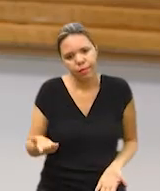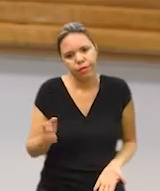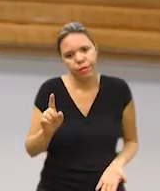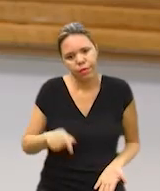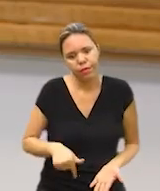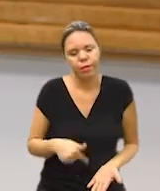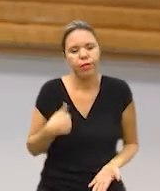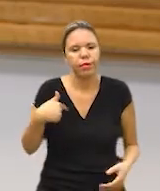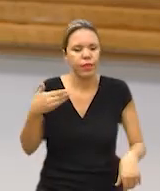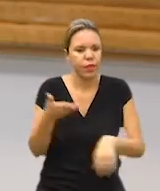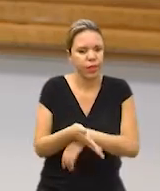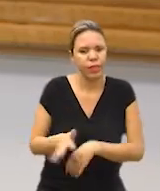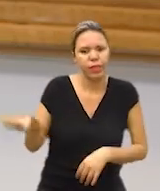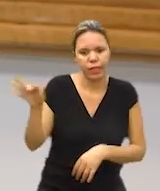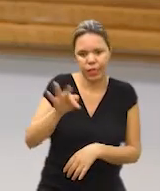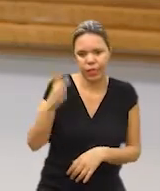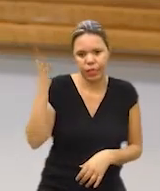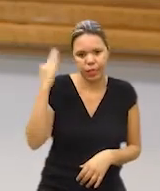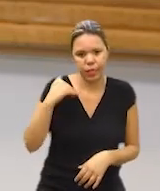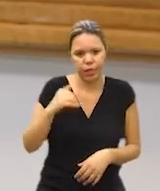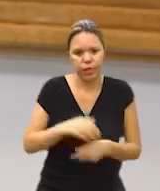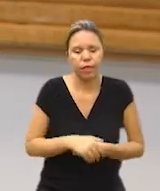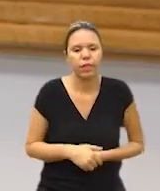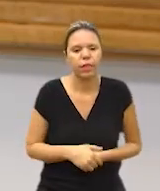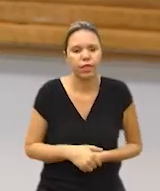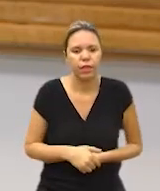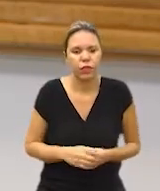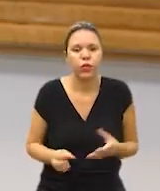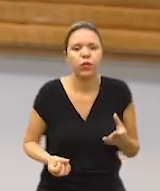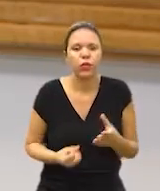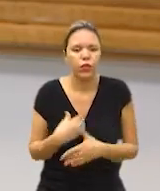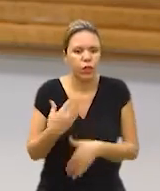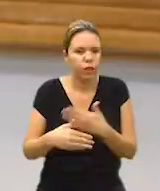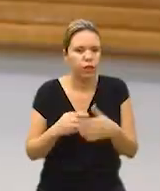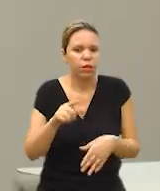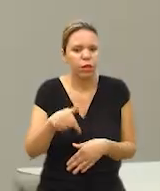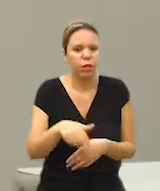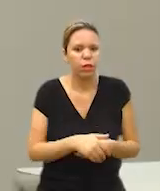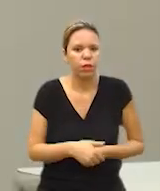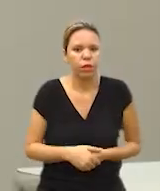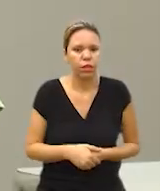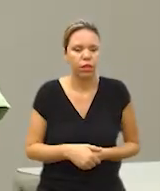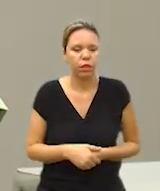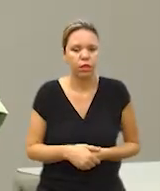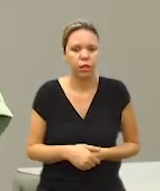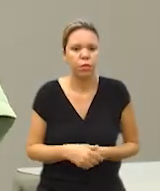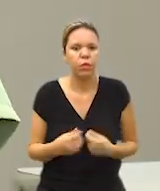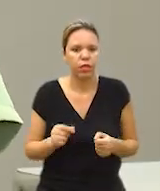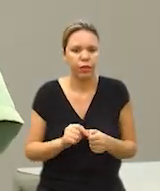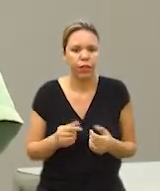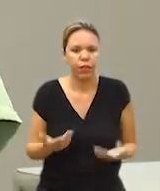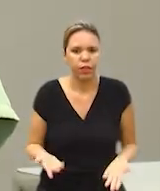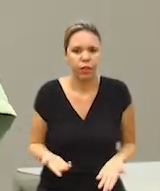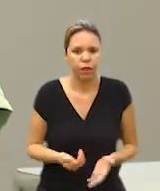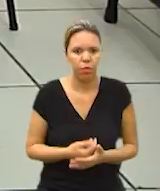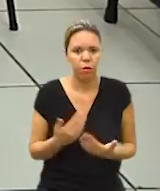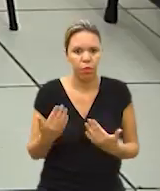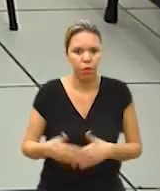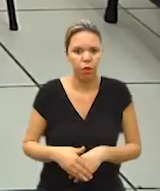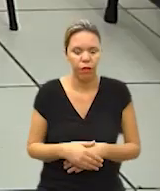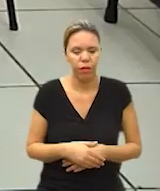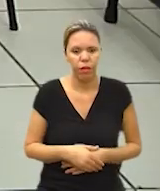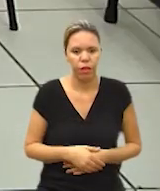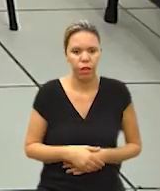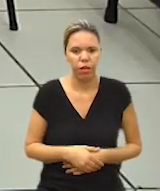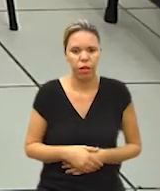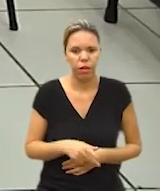Isso, ele entra na faculdade sabendo que isso vai acontecer lá na frente. Então, Tem que fazer essa prova, né? Tem que fazer, não tem jeito.